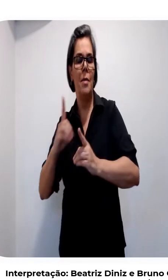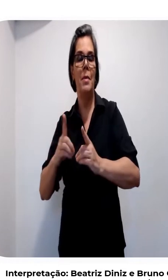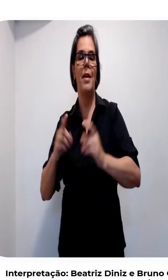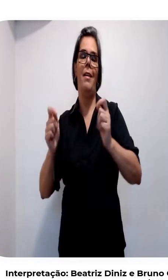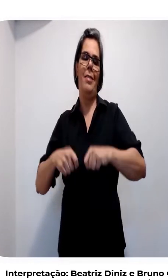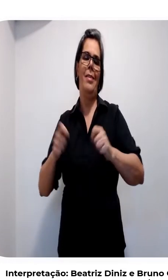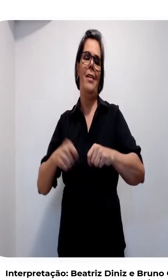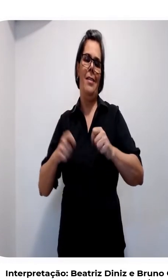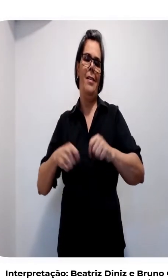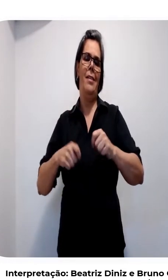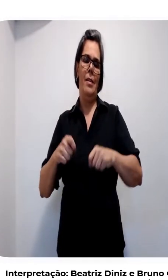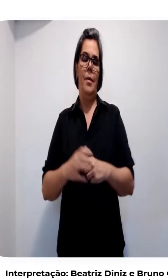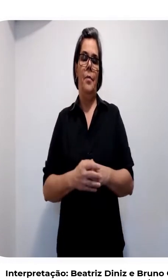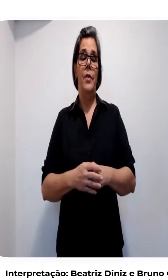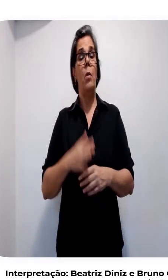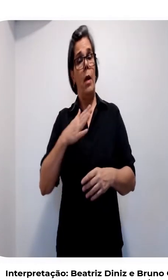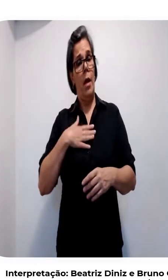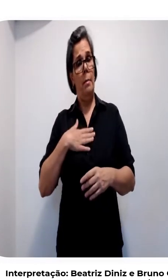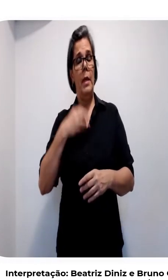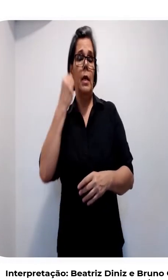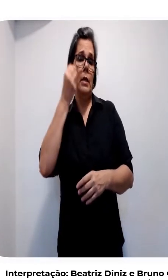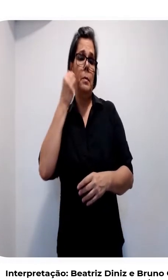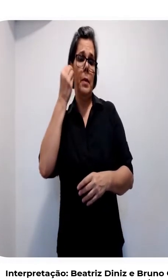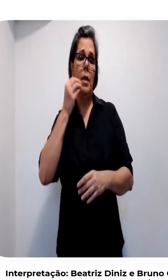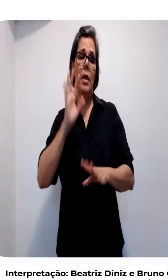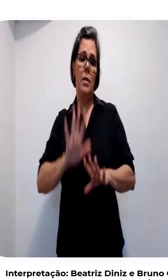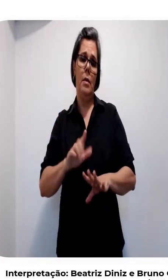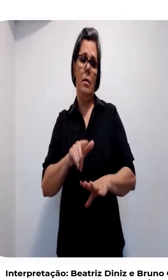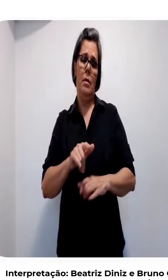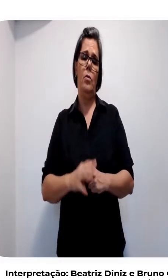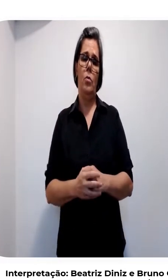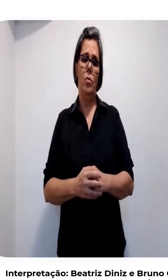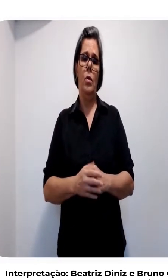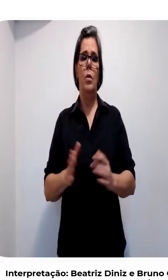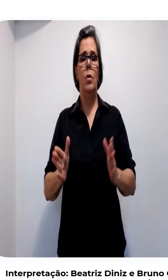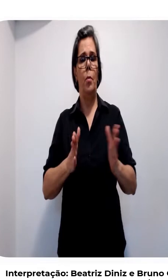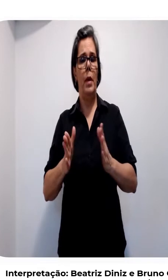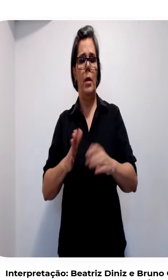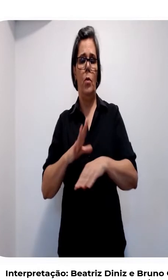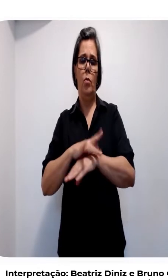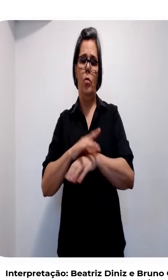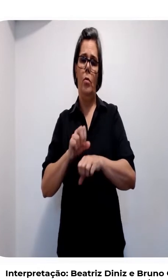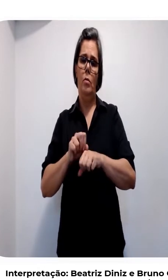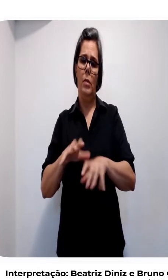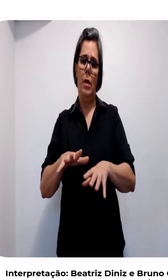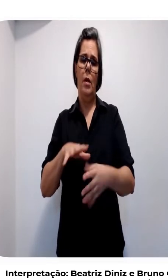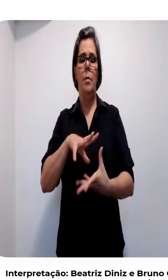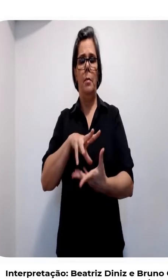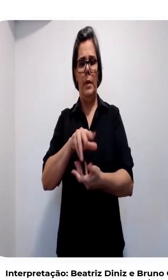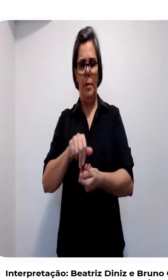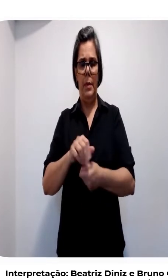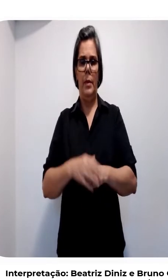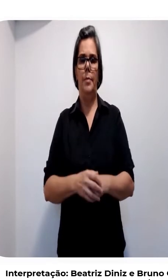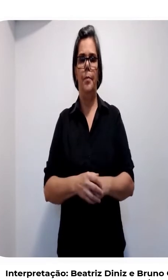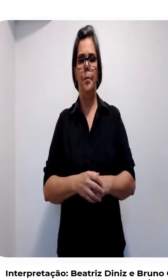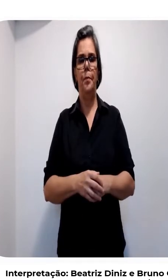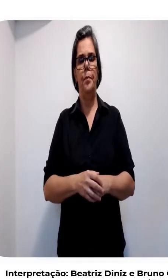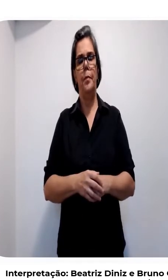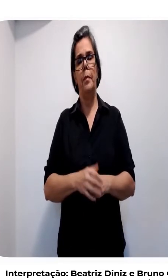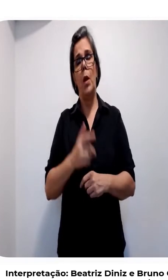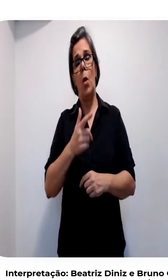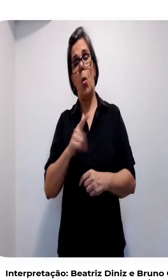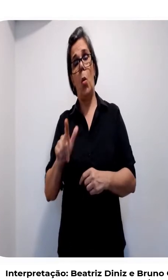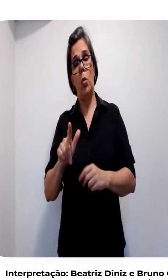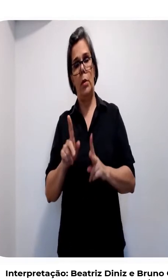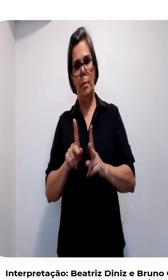que é isso, né, a experiência que eu tenho tido durante essa pandemia. Bom, parecido um pouquinho